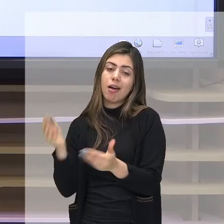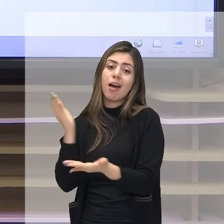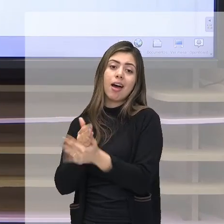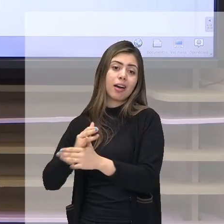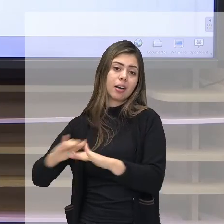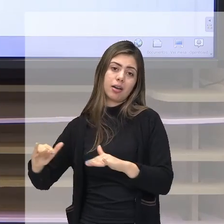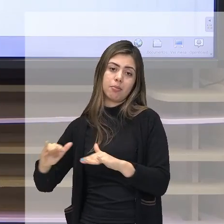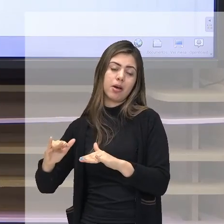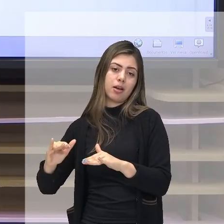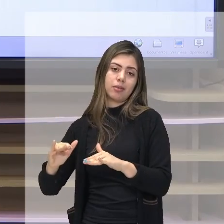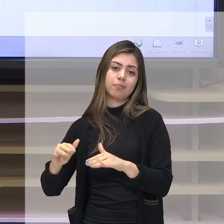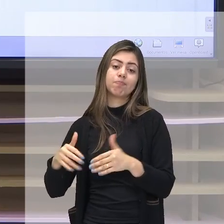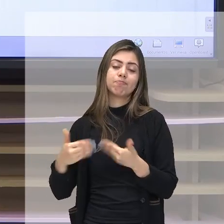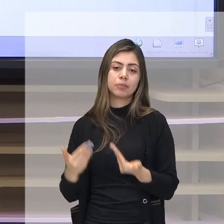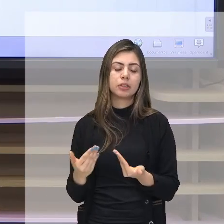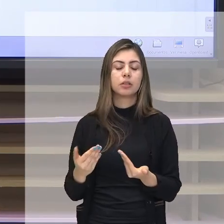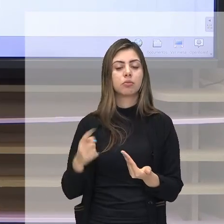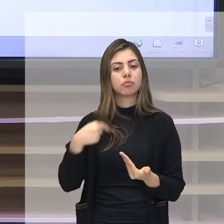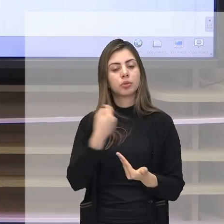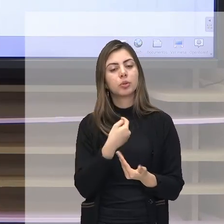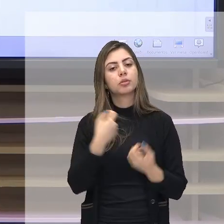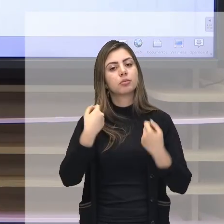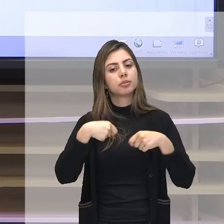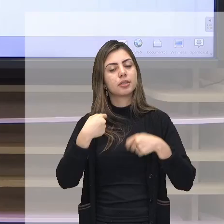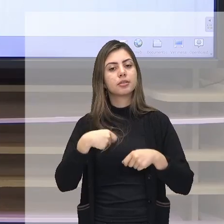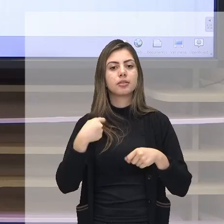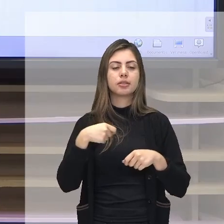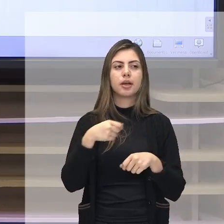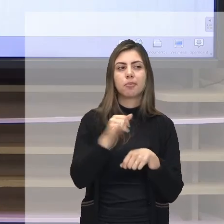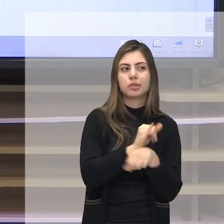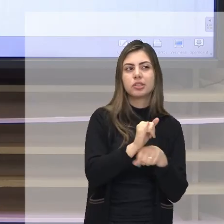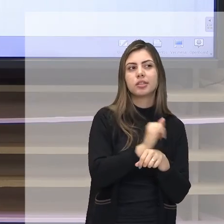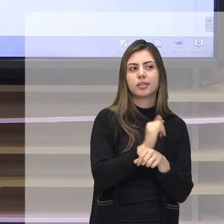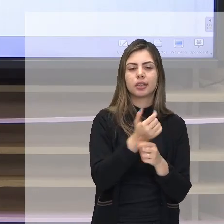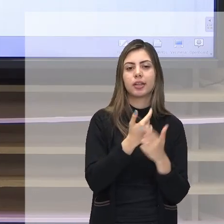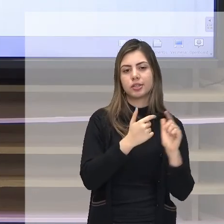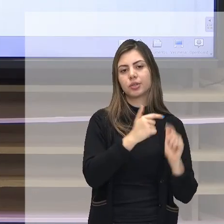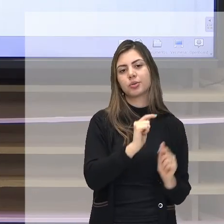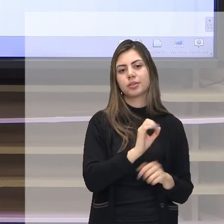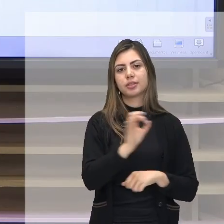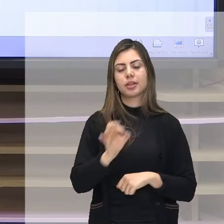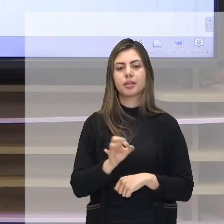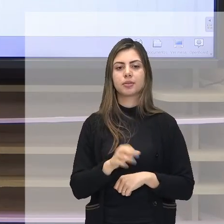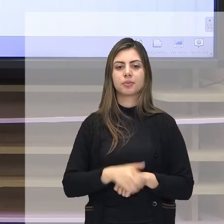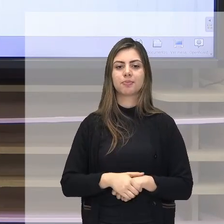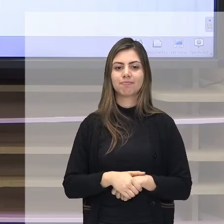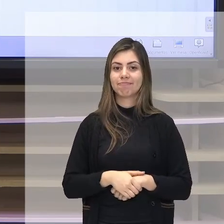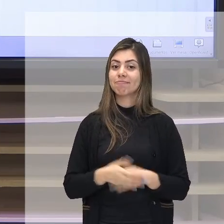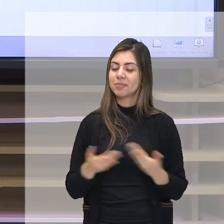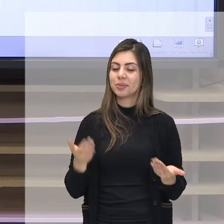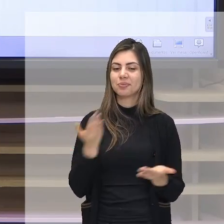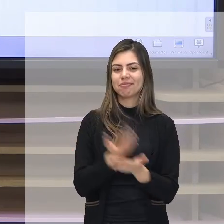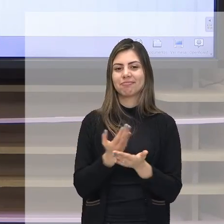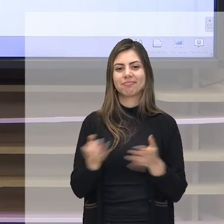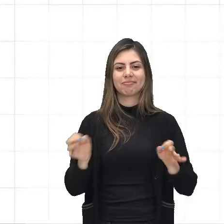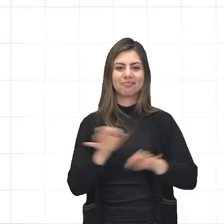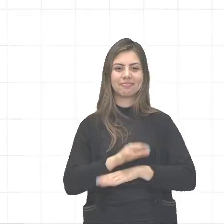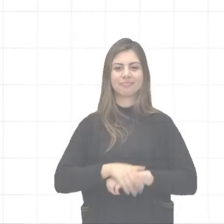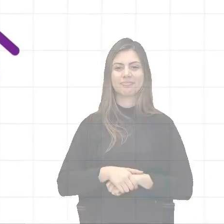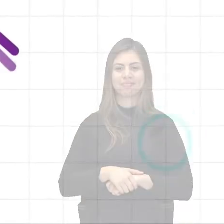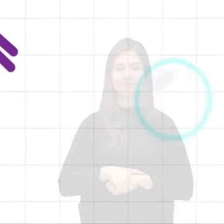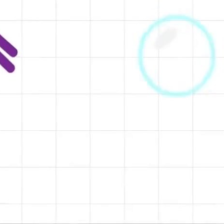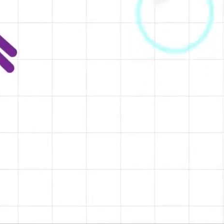podem acabar. E é por isso, que nós buscamos alternativas, certo? Essa foi a nossa aula.